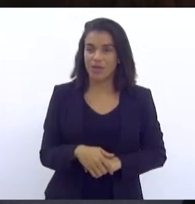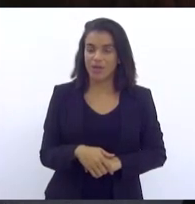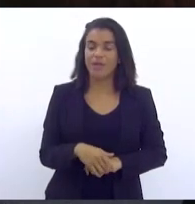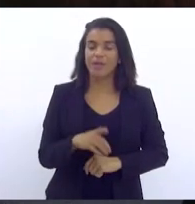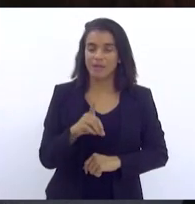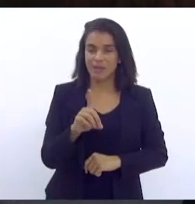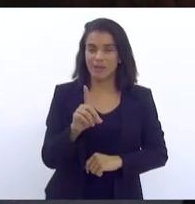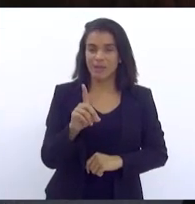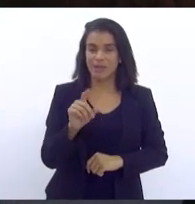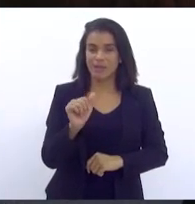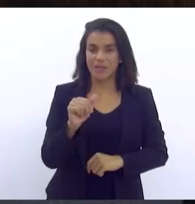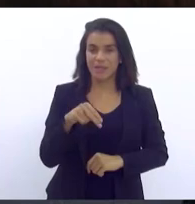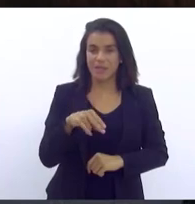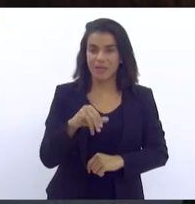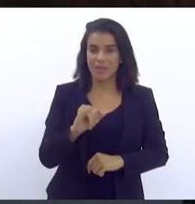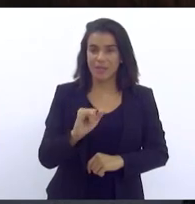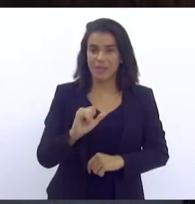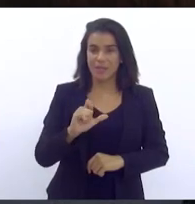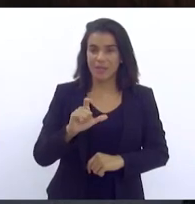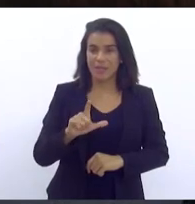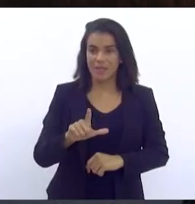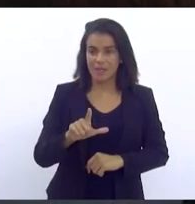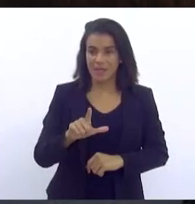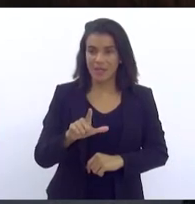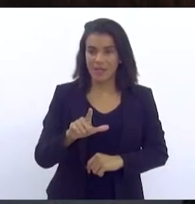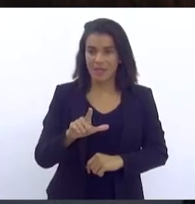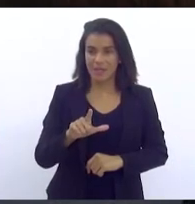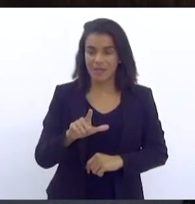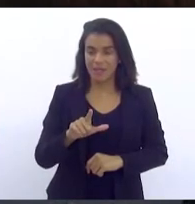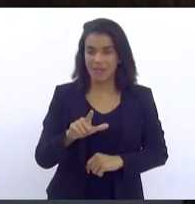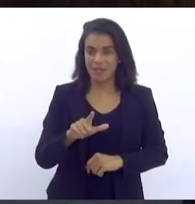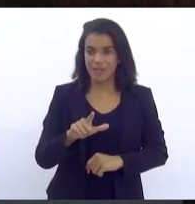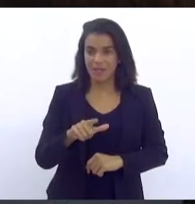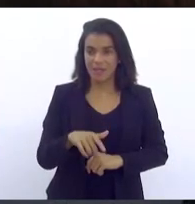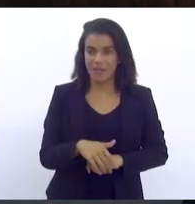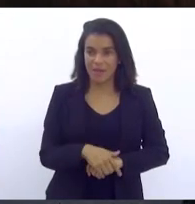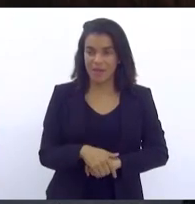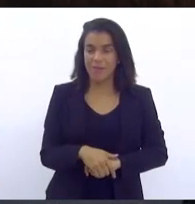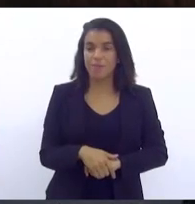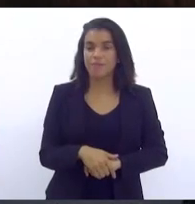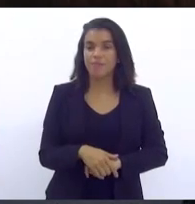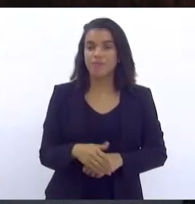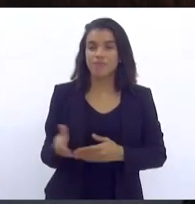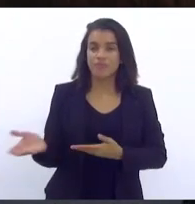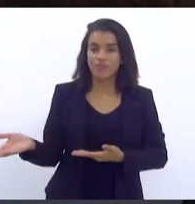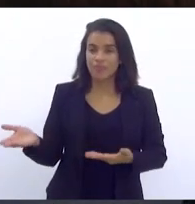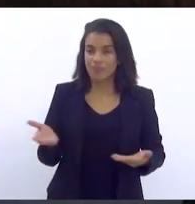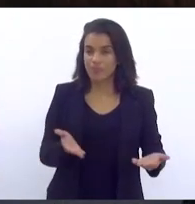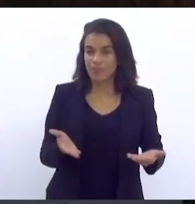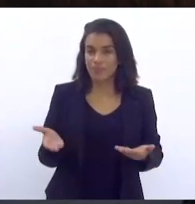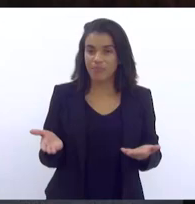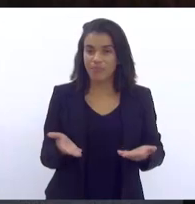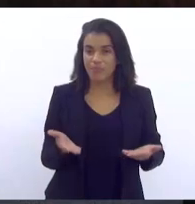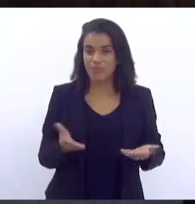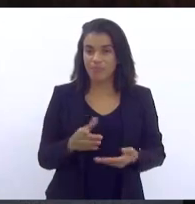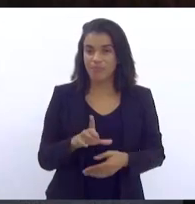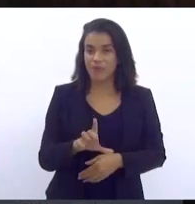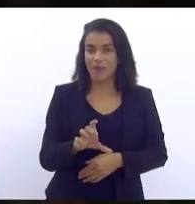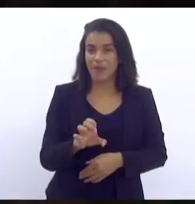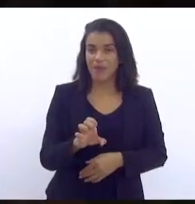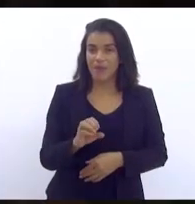sim Daniel tá aqui sim sim eh chamo agora na figura do Leonardo